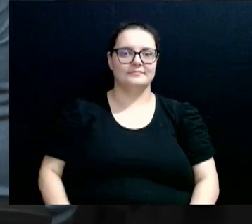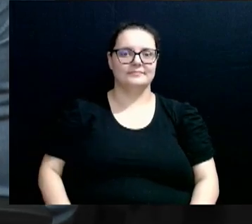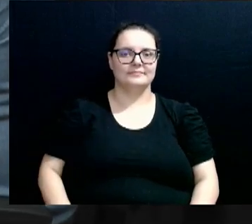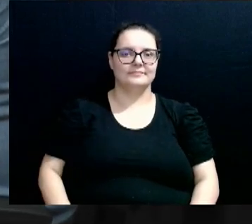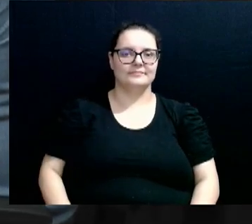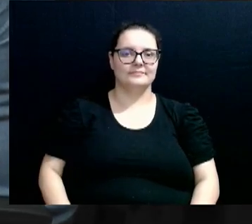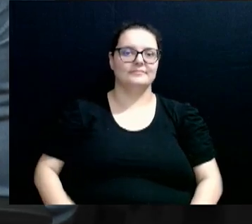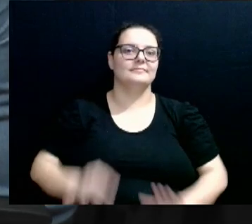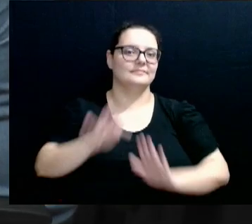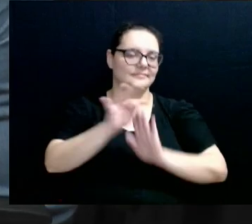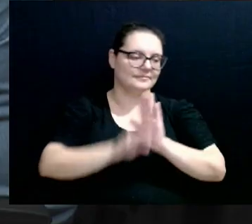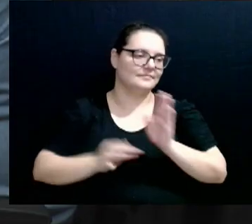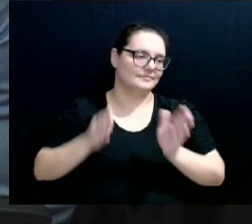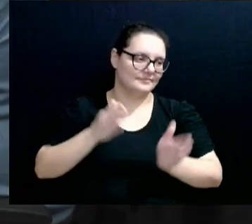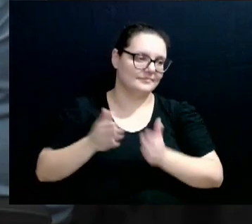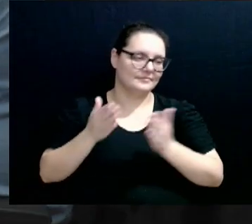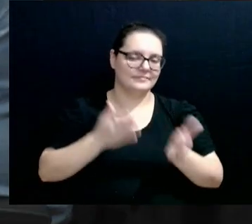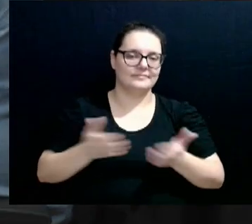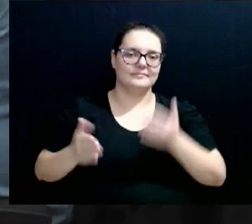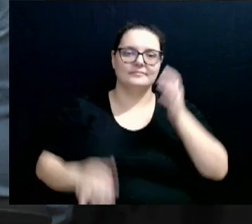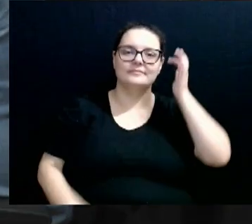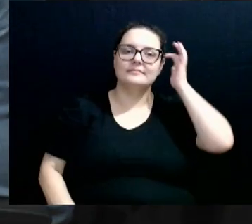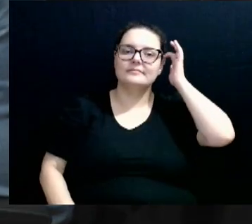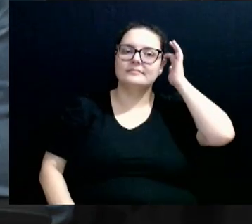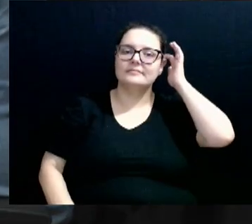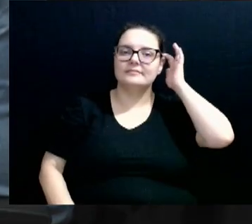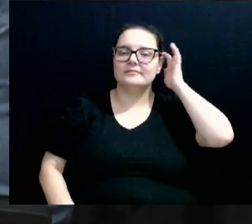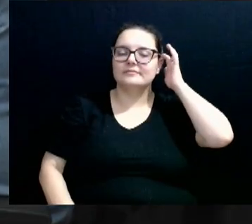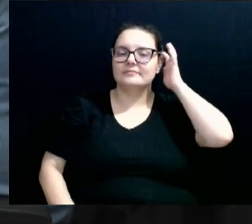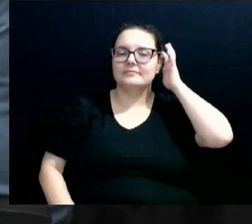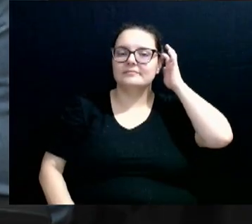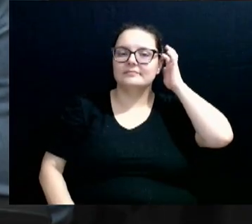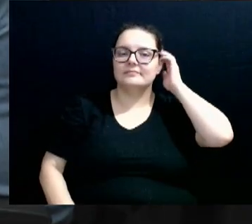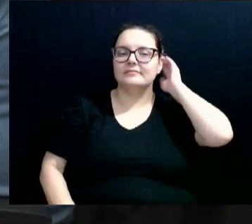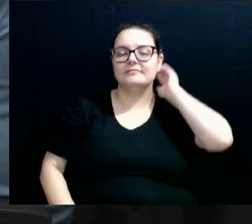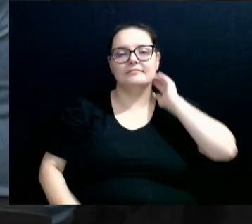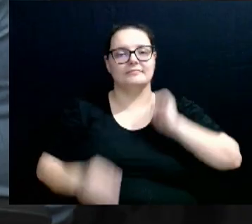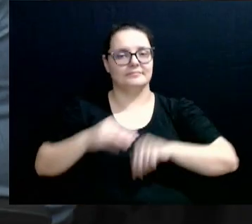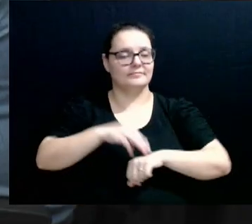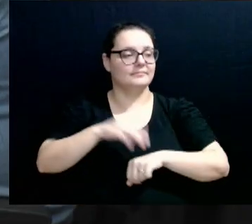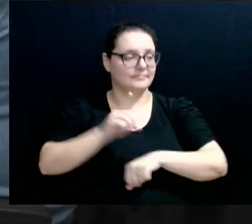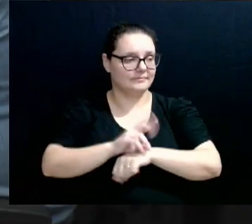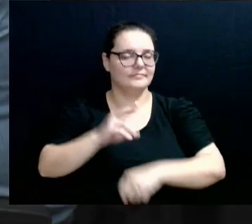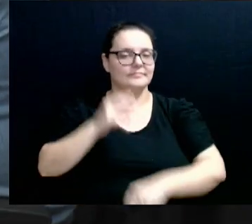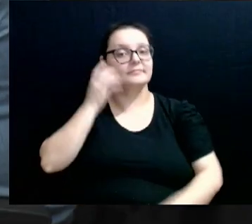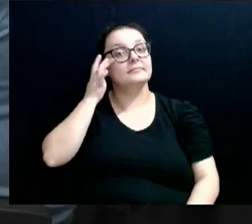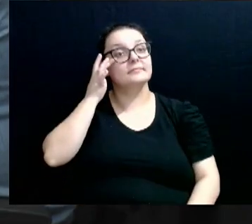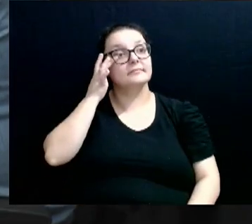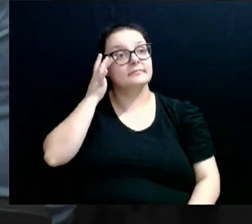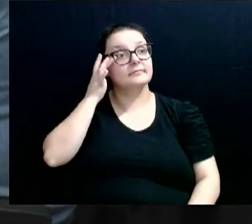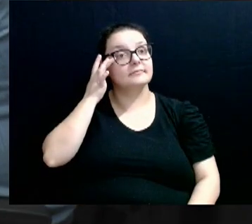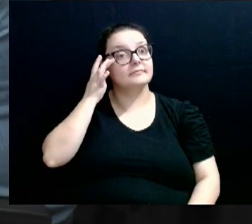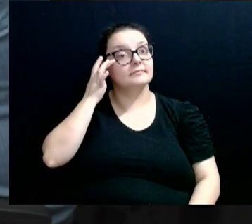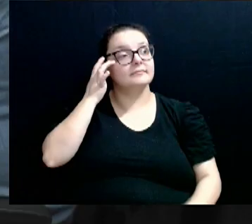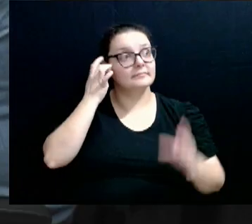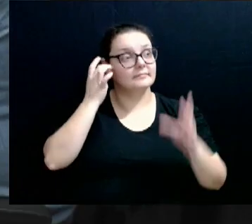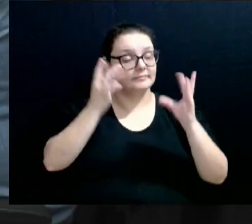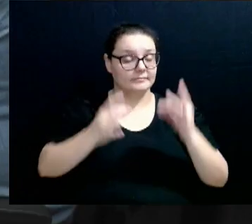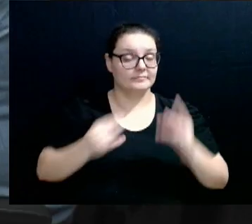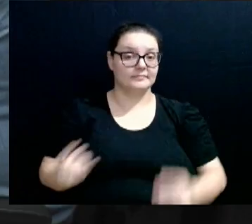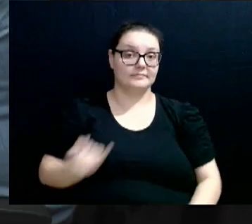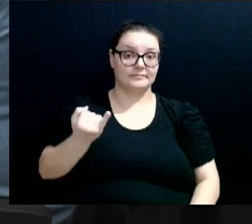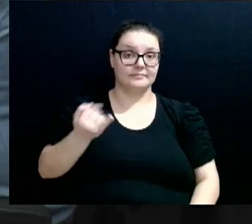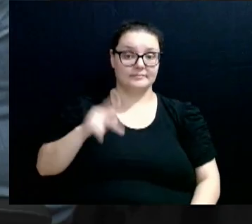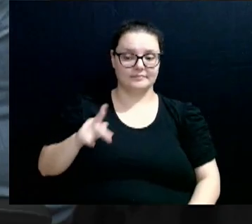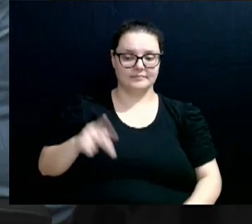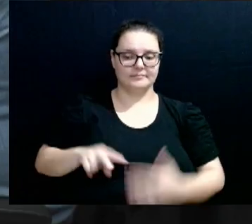minha apresentação, no mestrado, no doutorado, né? Ele, um detalhe interessante, né? Assim como esse seu professor, né, te influenciou, é